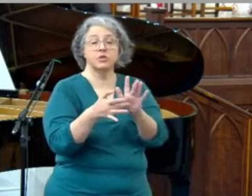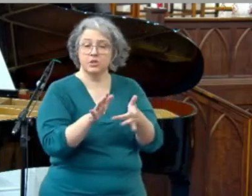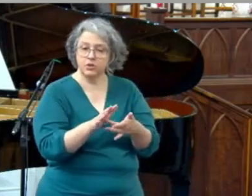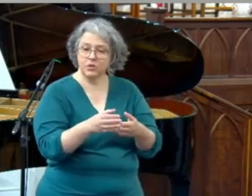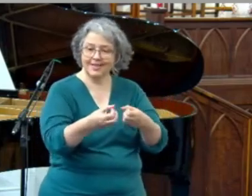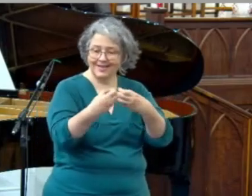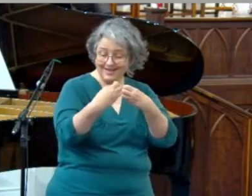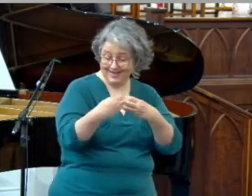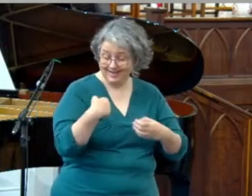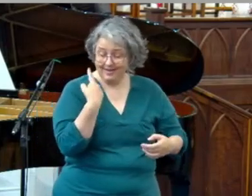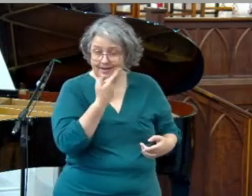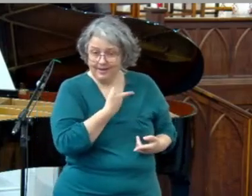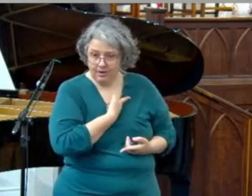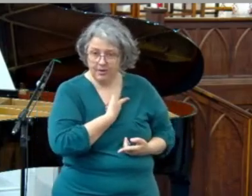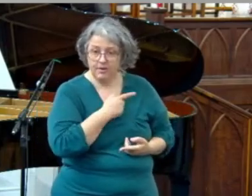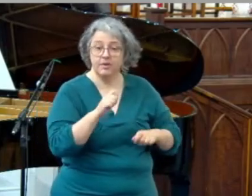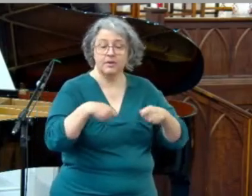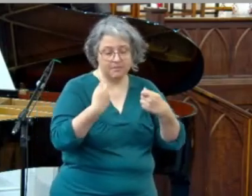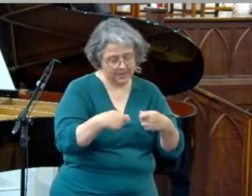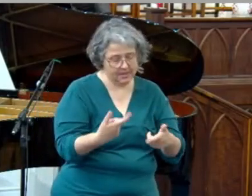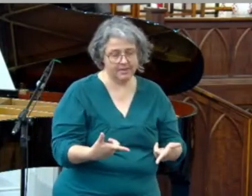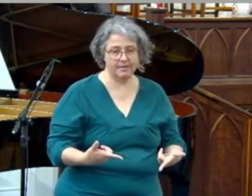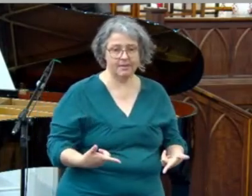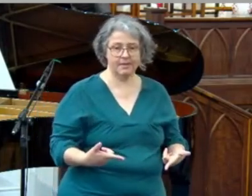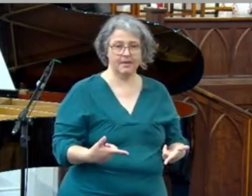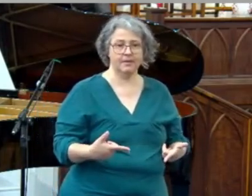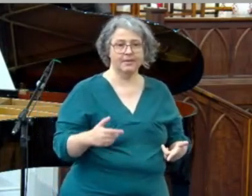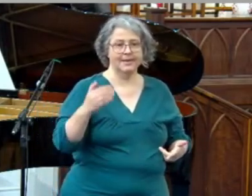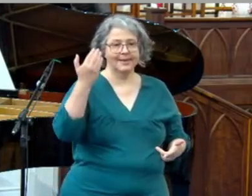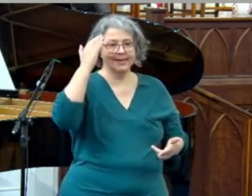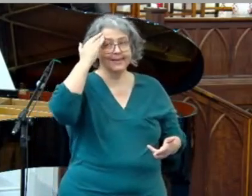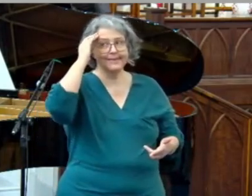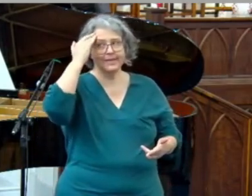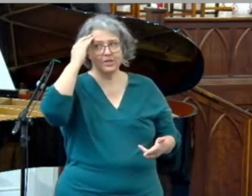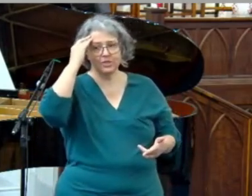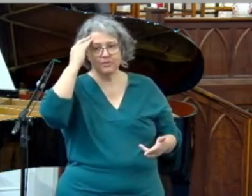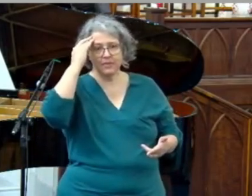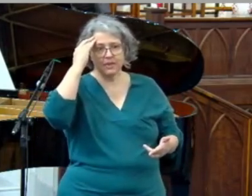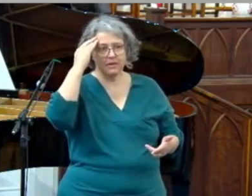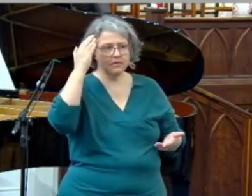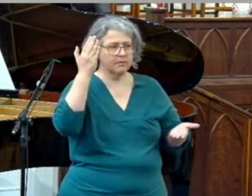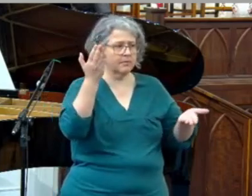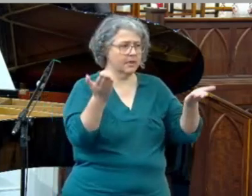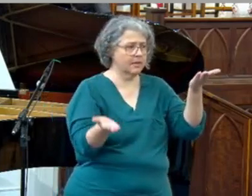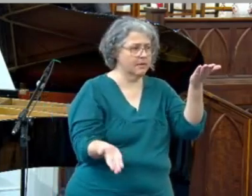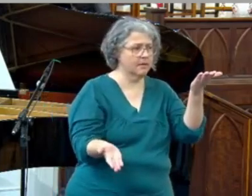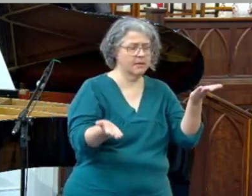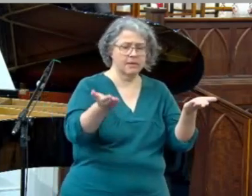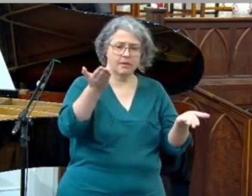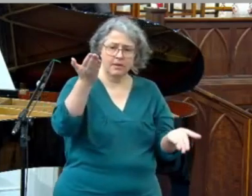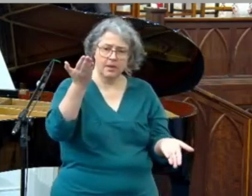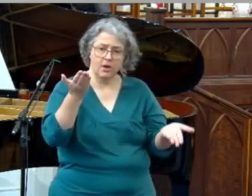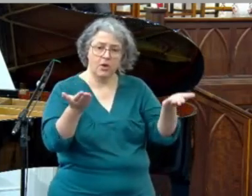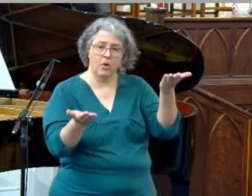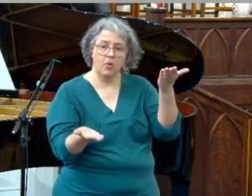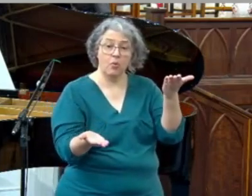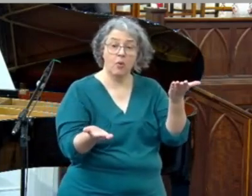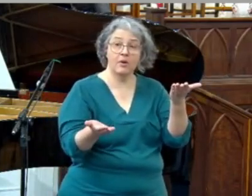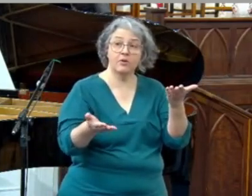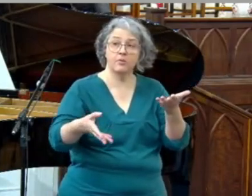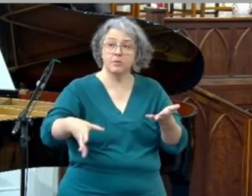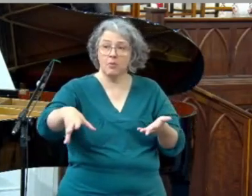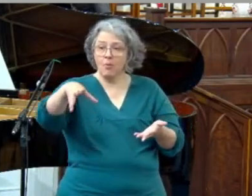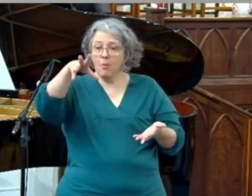nos ensinará que devemos usar de discernimento para examinar cuidadosamente quando devemos reter